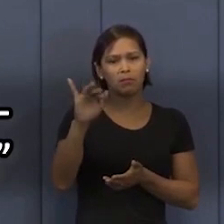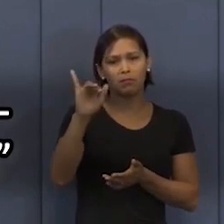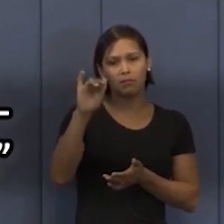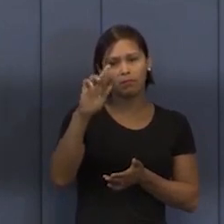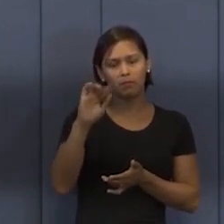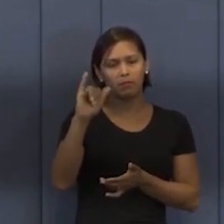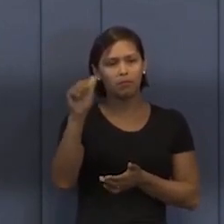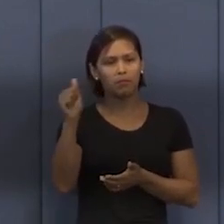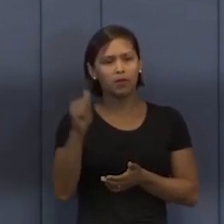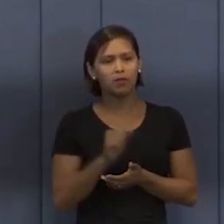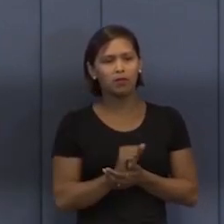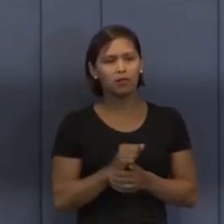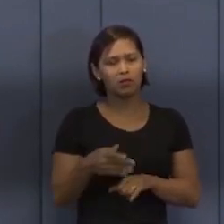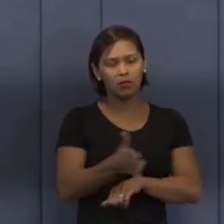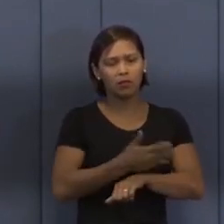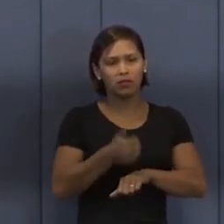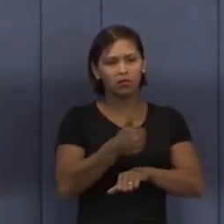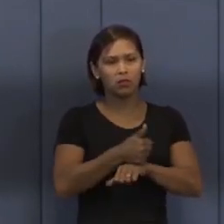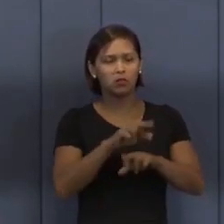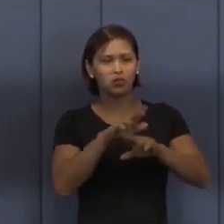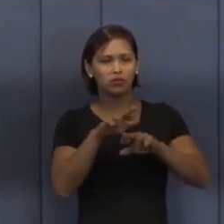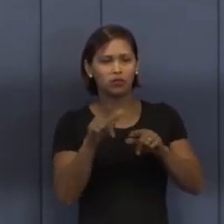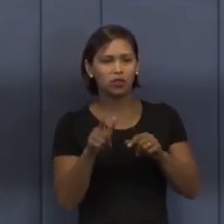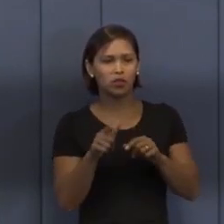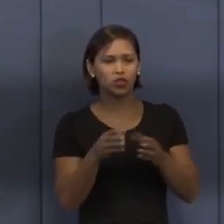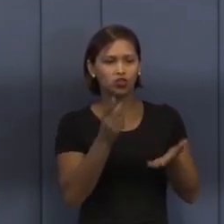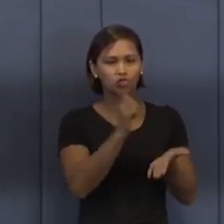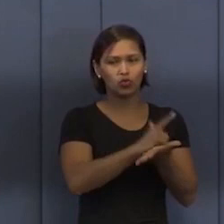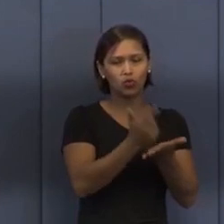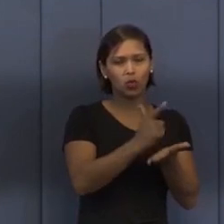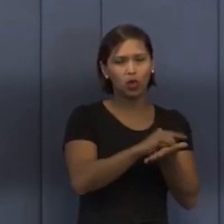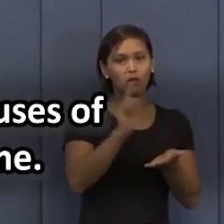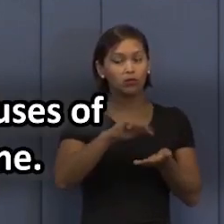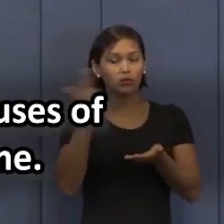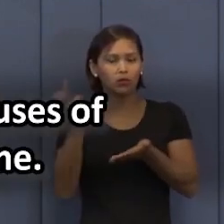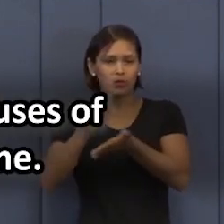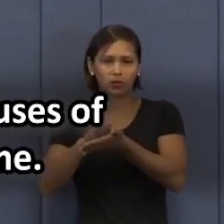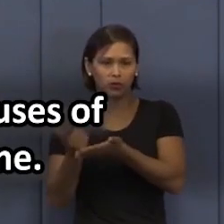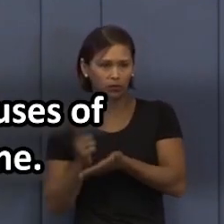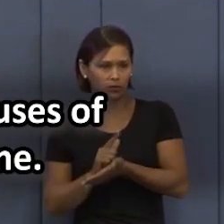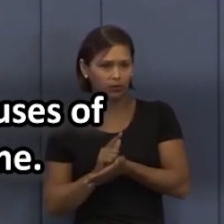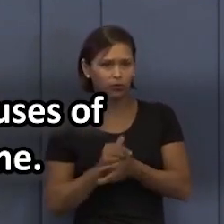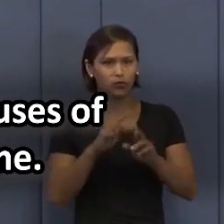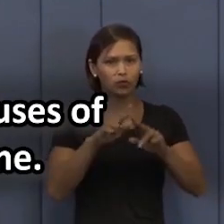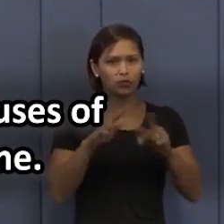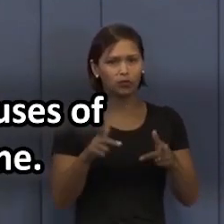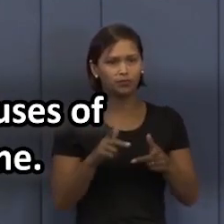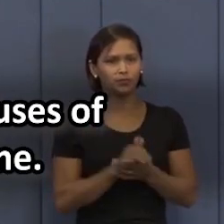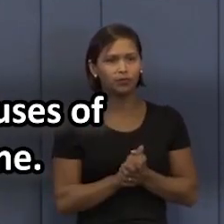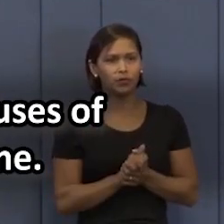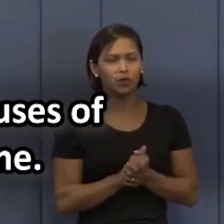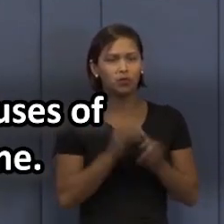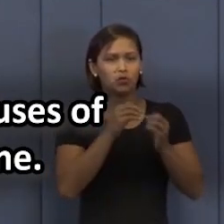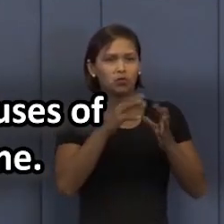Nacionalismo, para tentar fazer uma diferenciação entre um termo e outro. É óbvio que o Corsão, para mim,